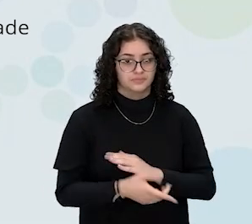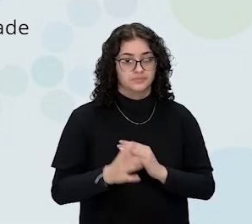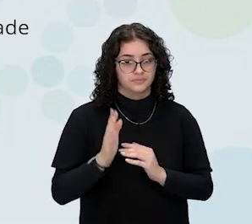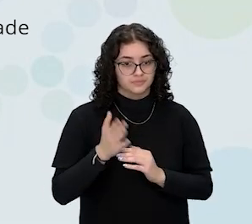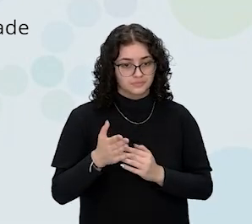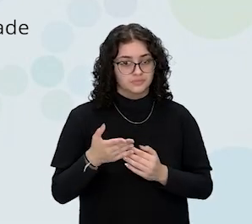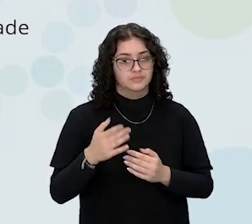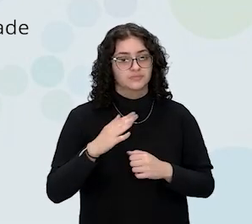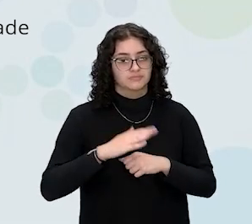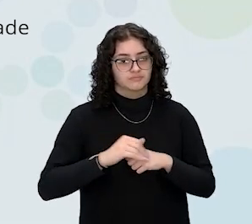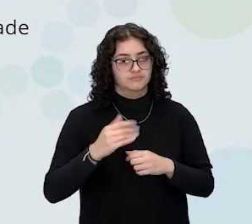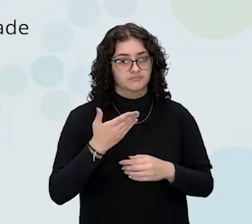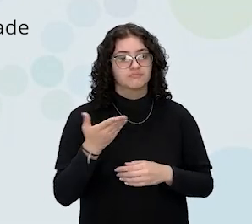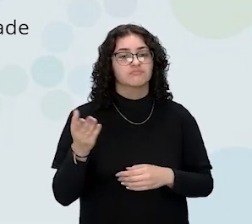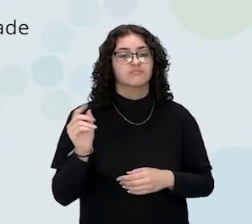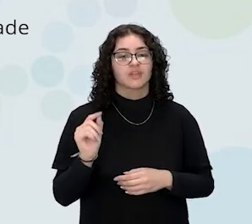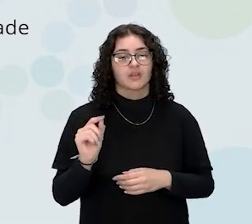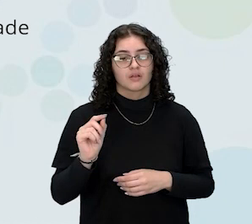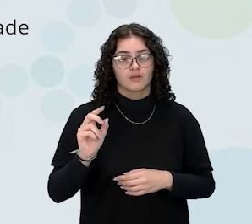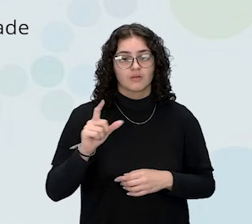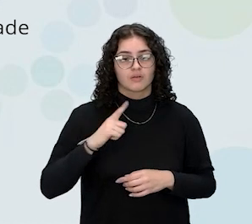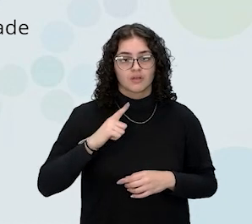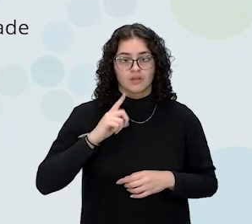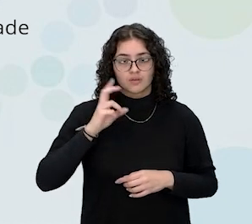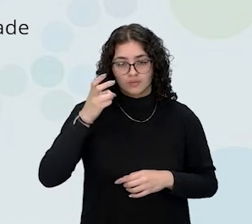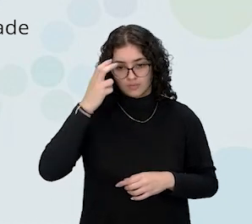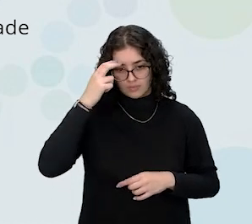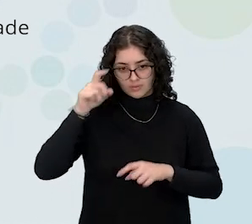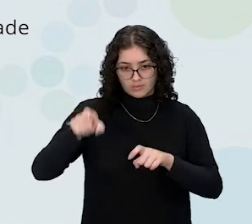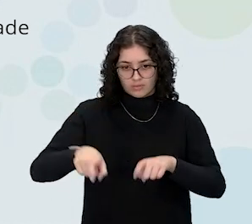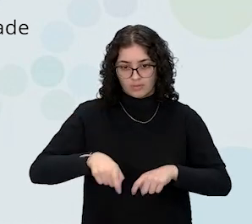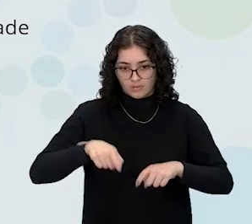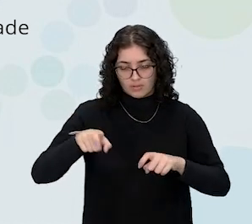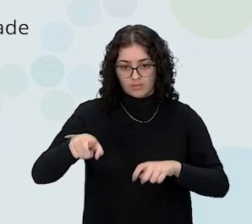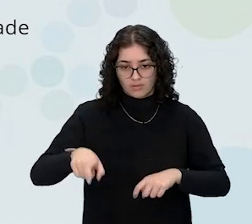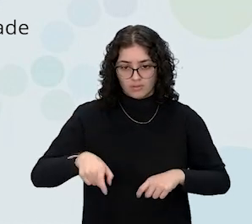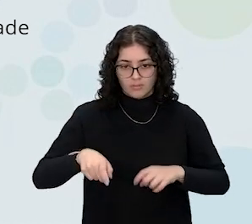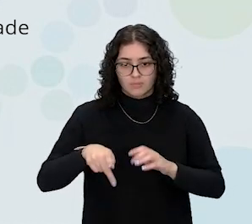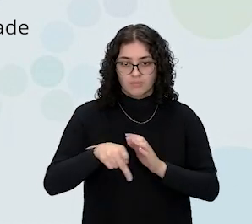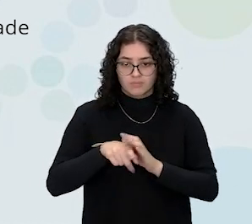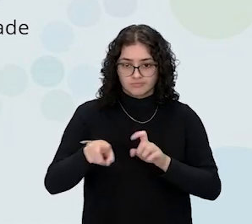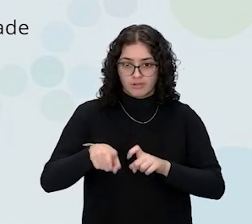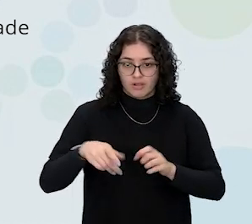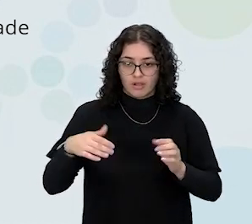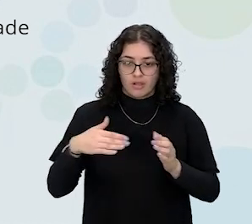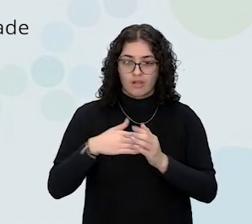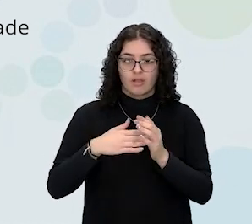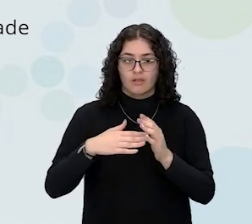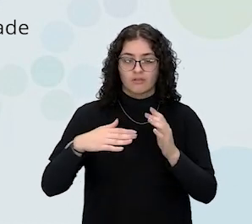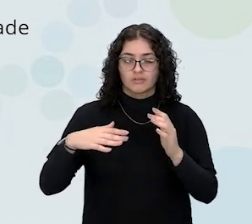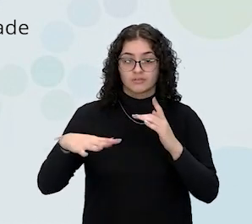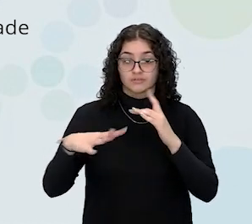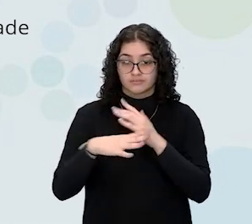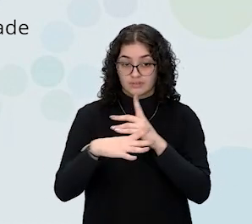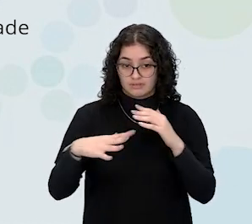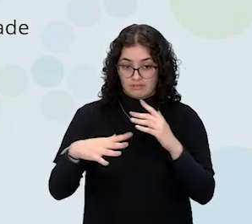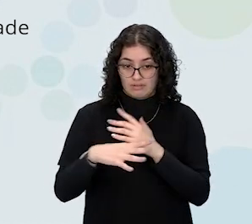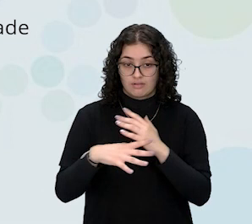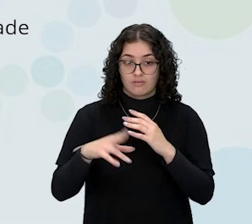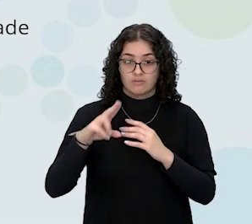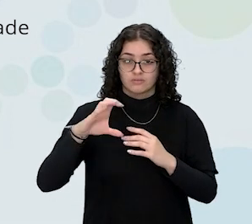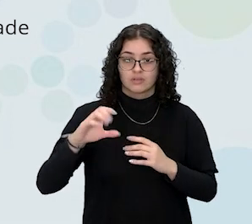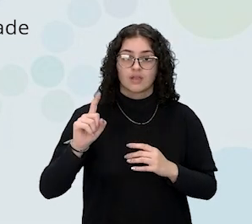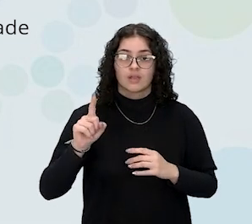para vocês aí é a cultura do solo, do campo à cidade. Unidade curricular. A unidade curricular é a 1, o indivíduo e